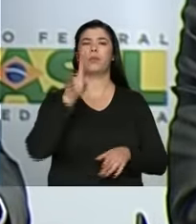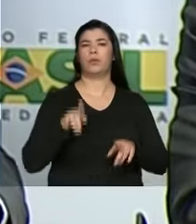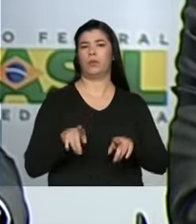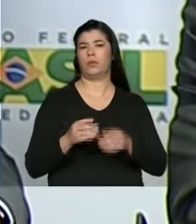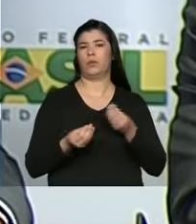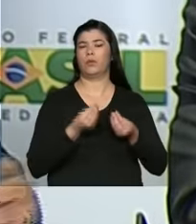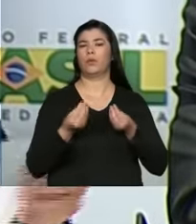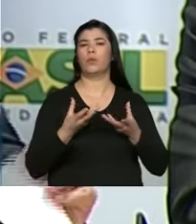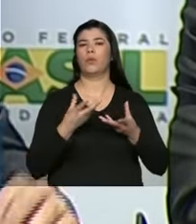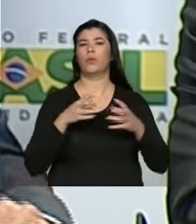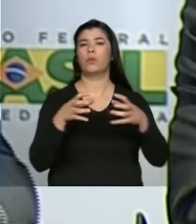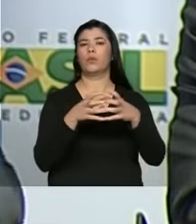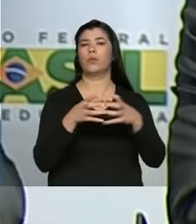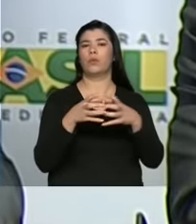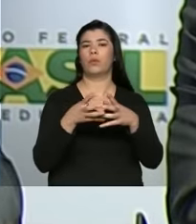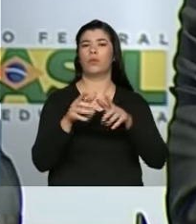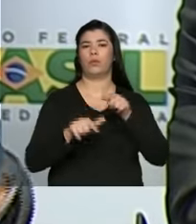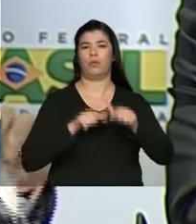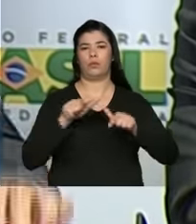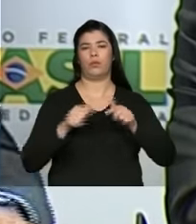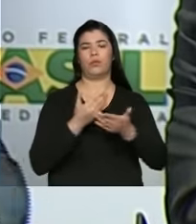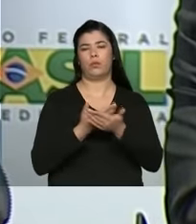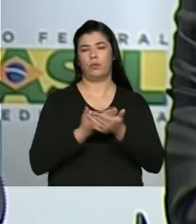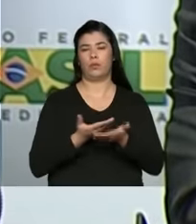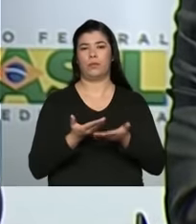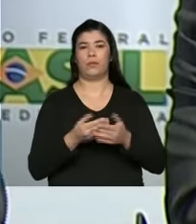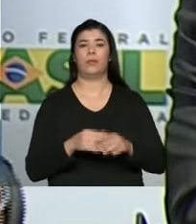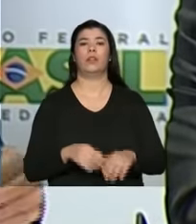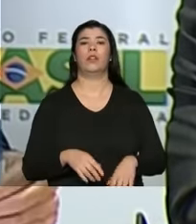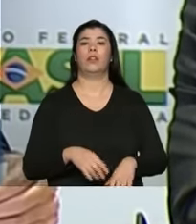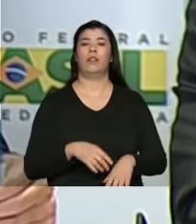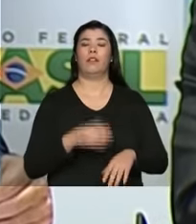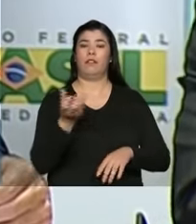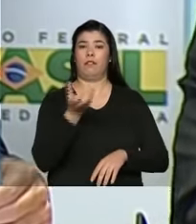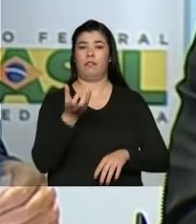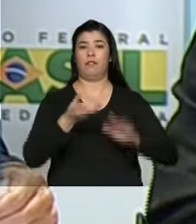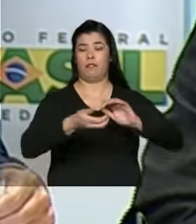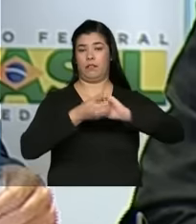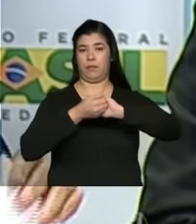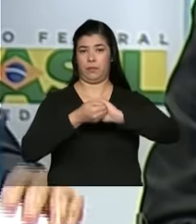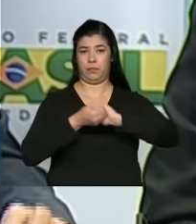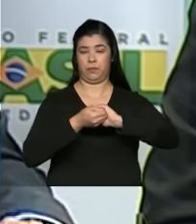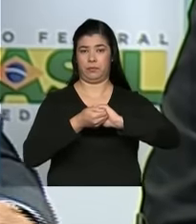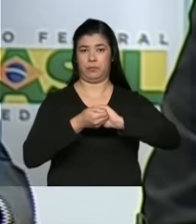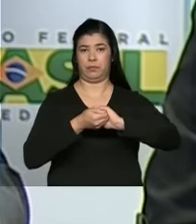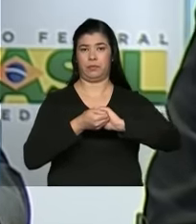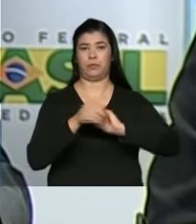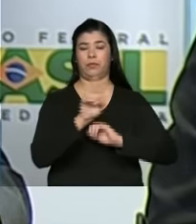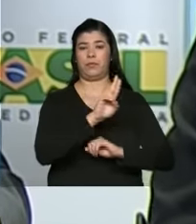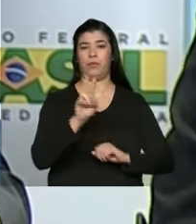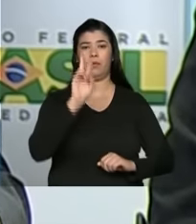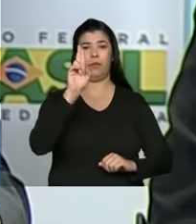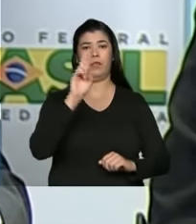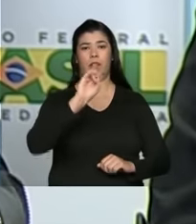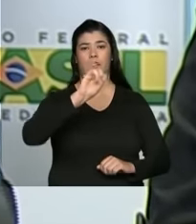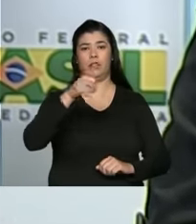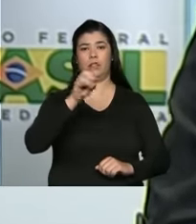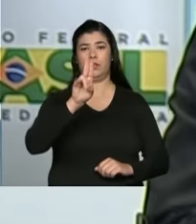importante do grupo de trabalho quero saudar em nome do Jurandi